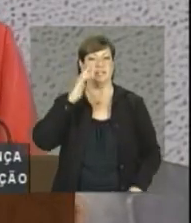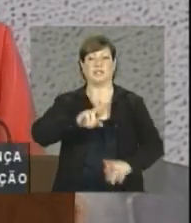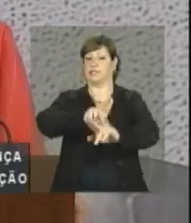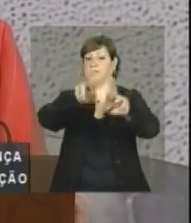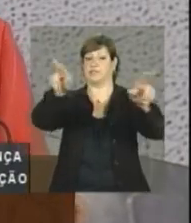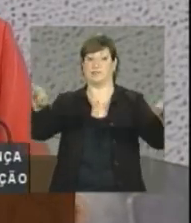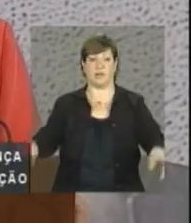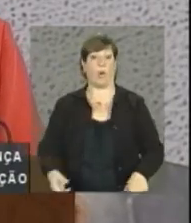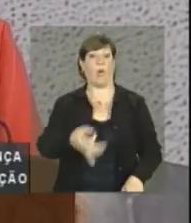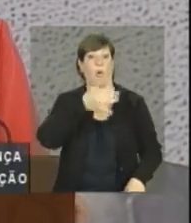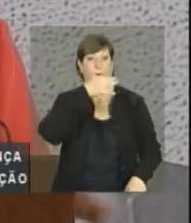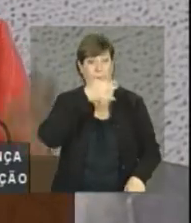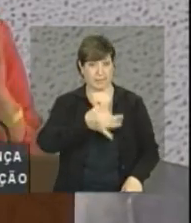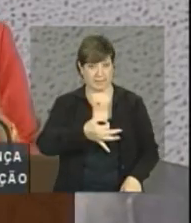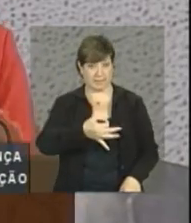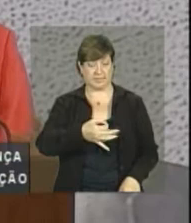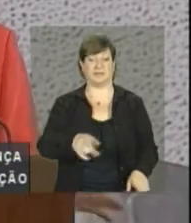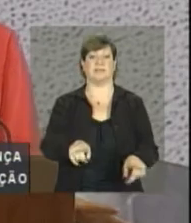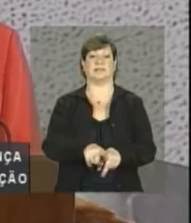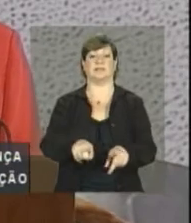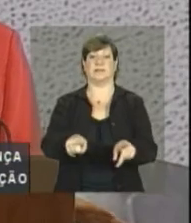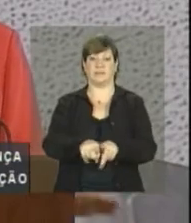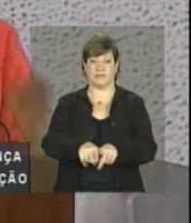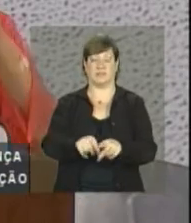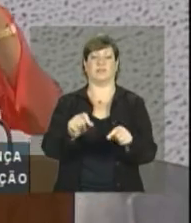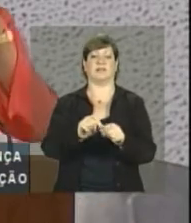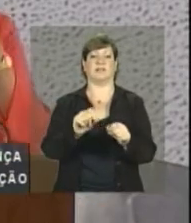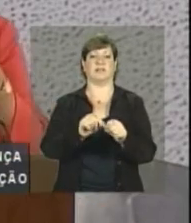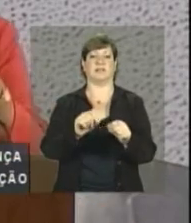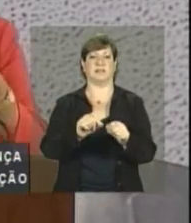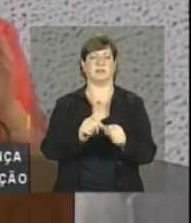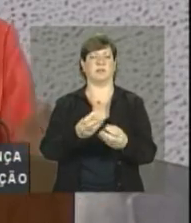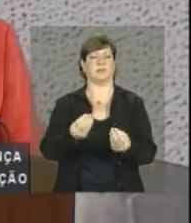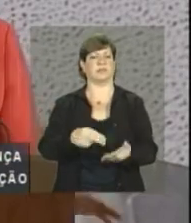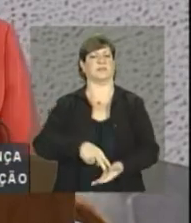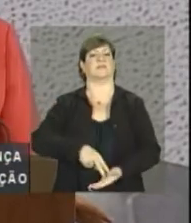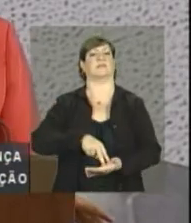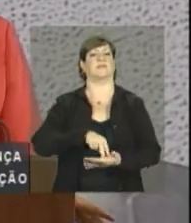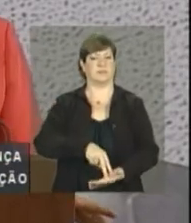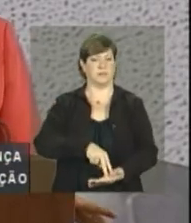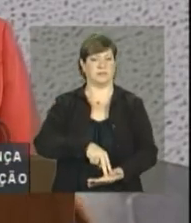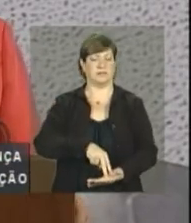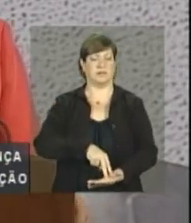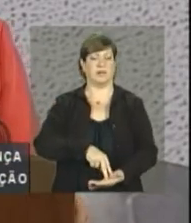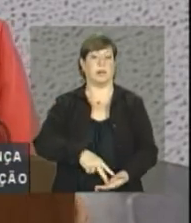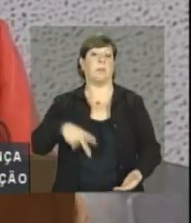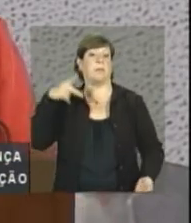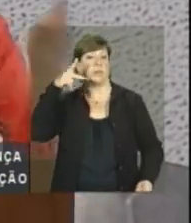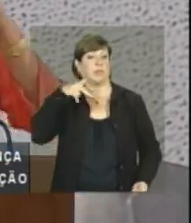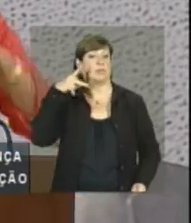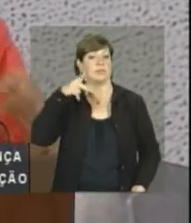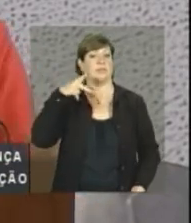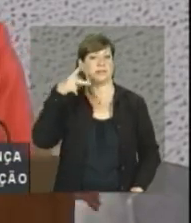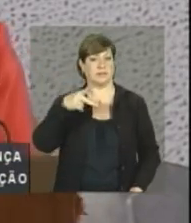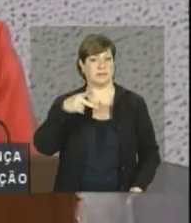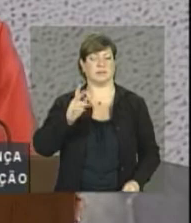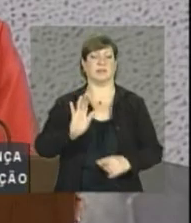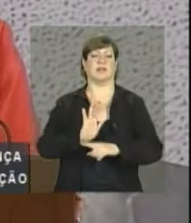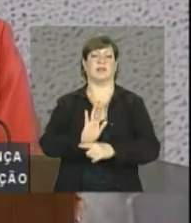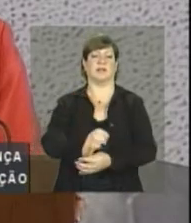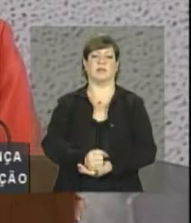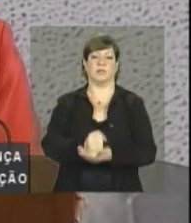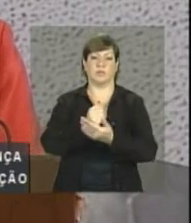lados e formular, portanto, com muita firmeza, uma política que beneficia